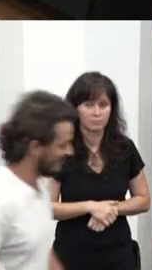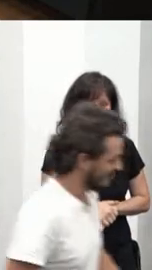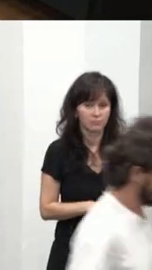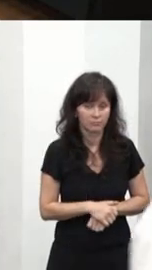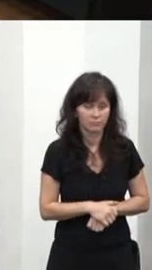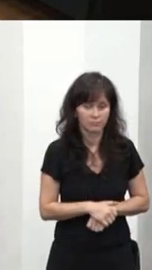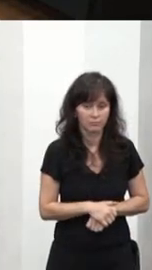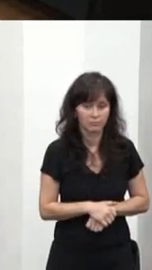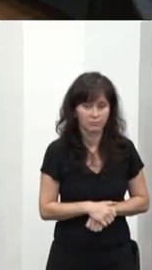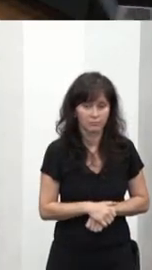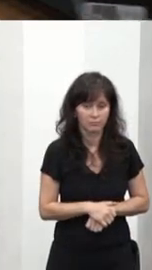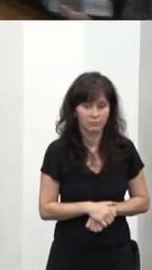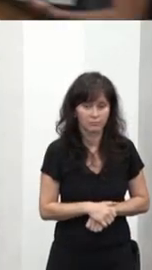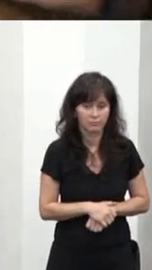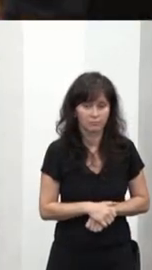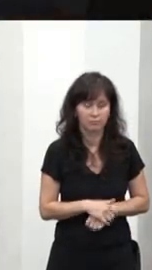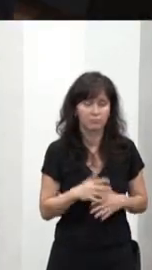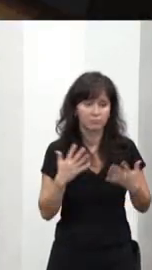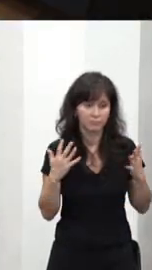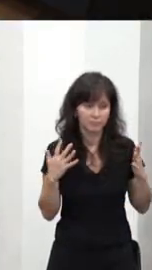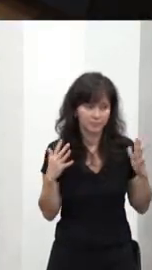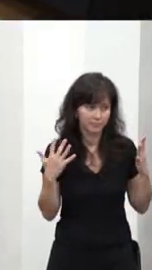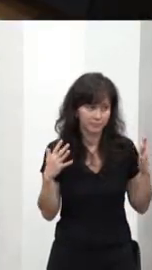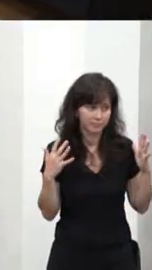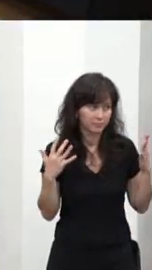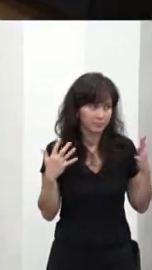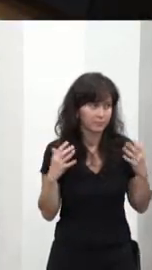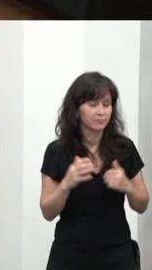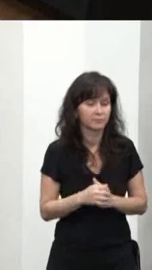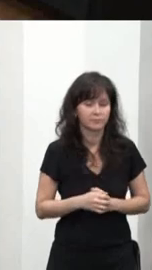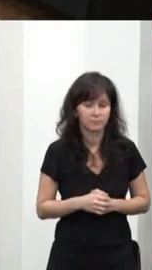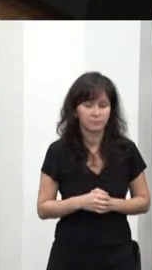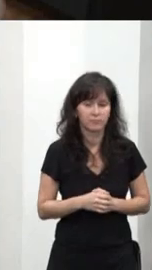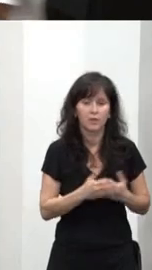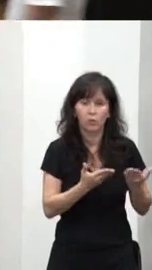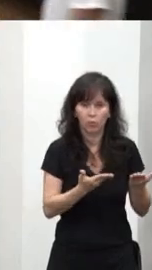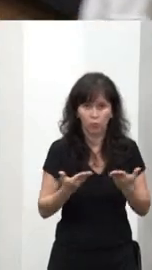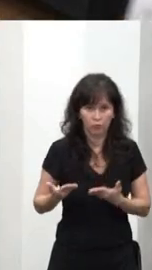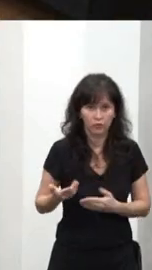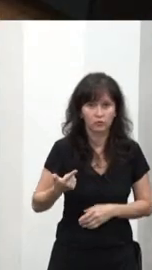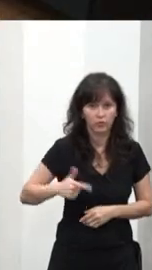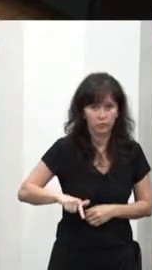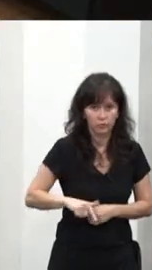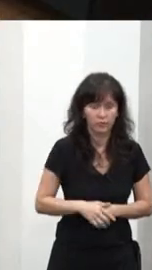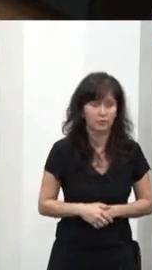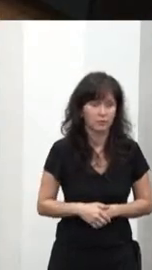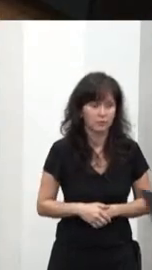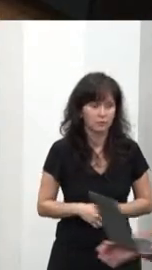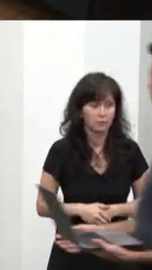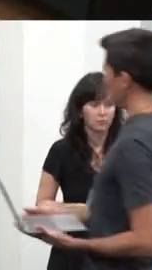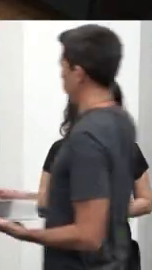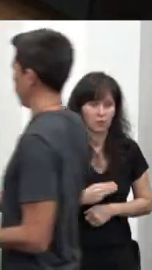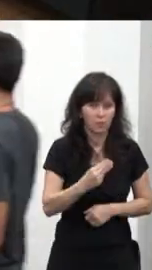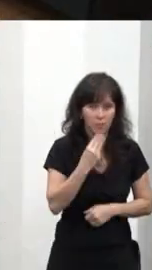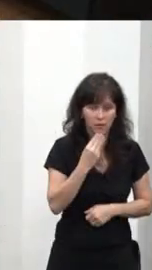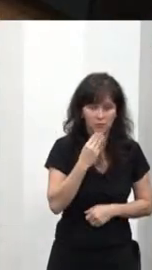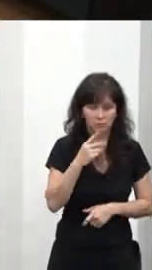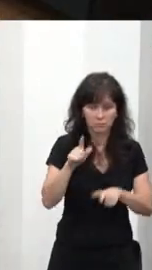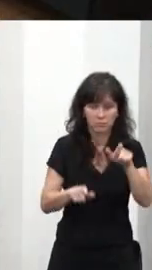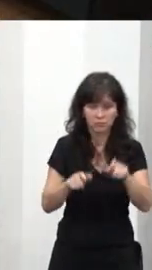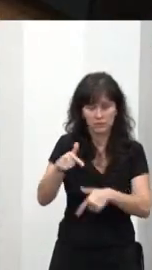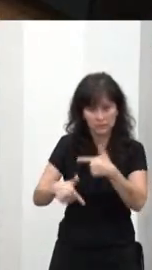e aí reforça também o convite é Marquito a gente pensar os trabalhadores da Cultura como um todo